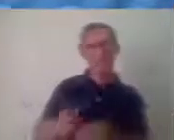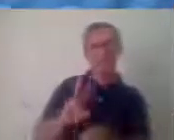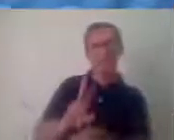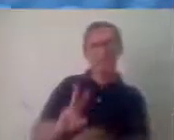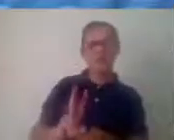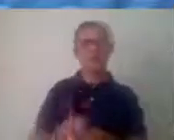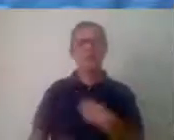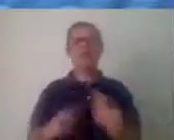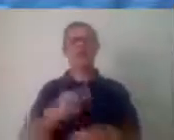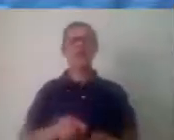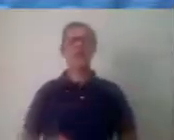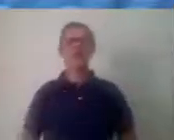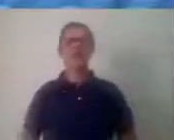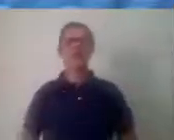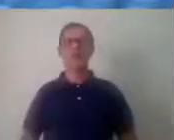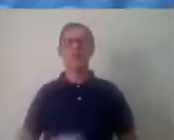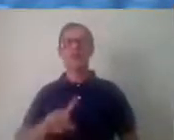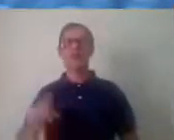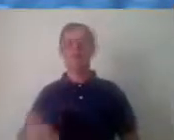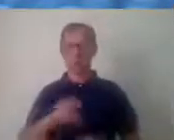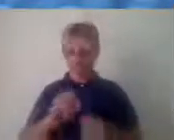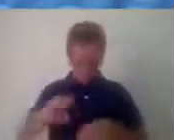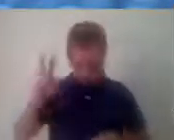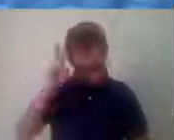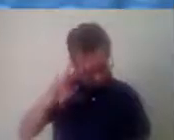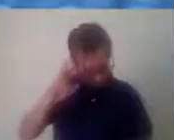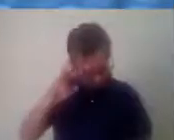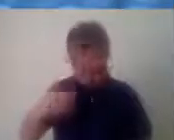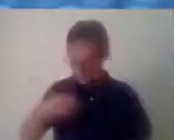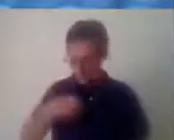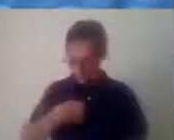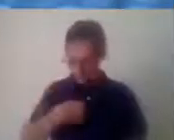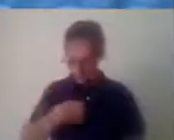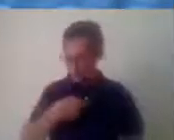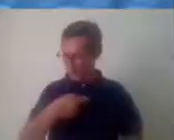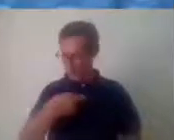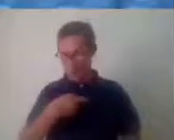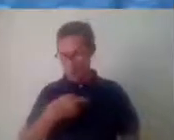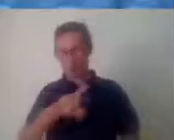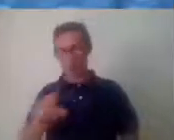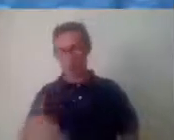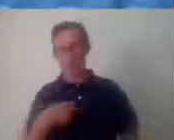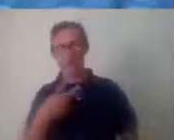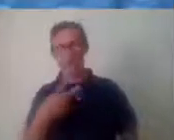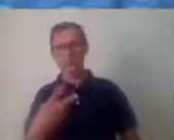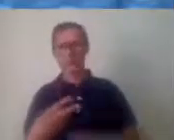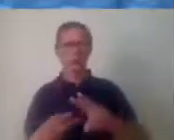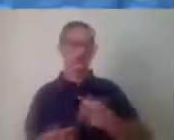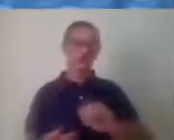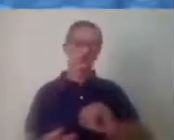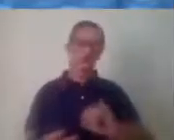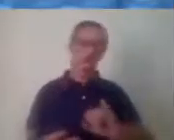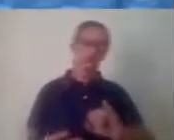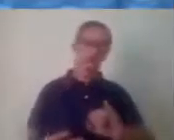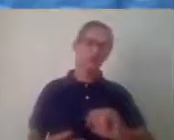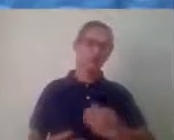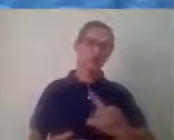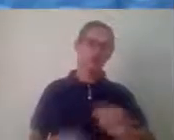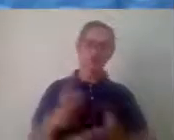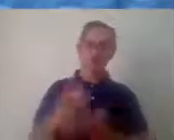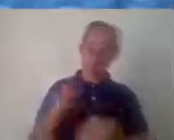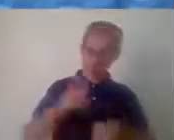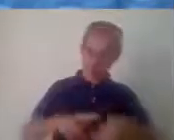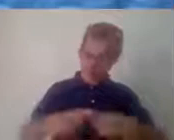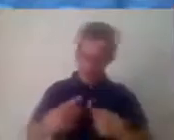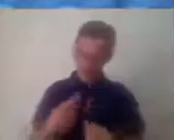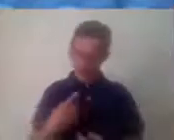relação a qual variável você está integrando. E lembre-se, eu nunca integro em relação às duas variáveis ao mesmo tempo. É sempre em